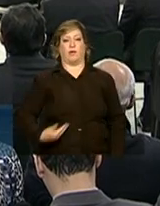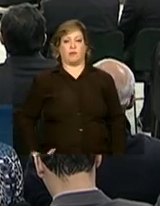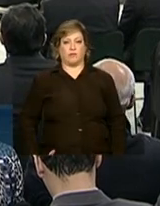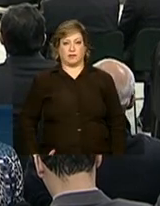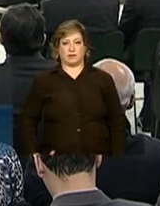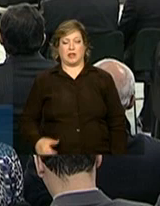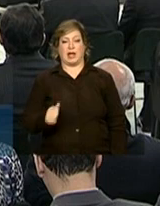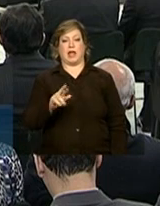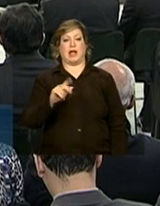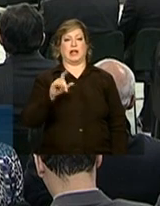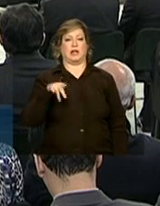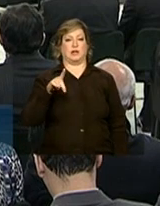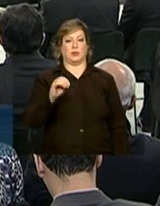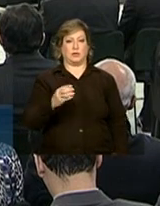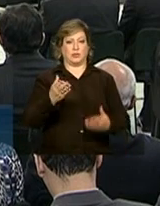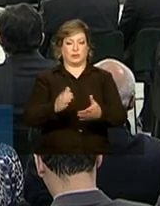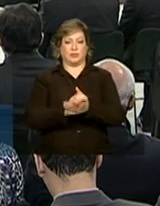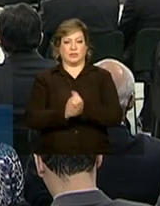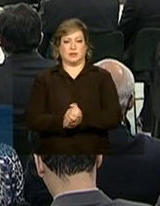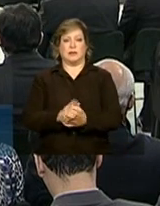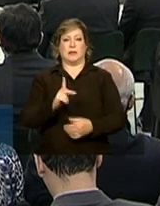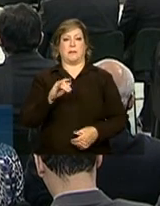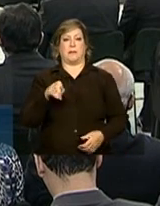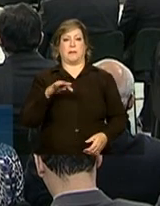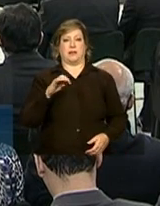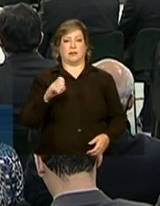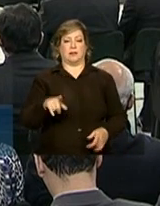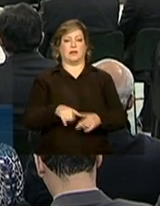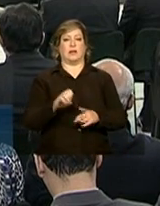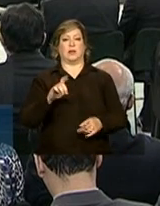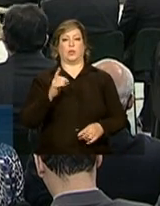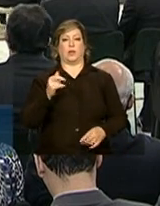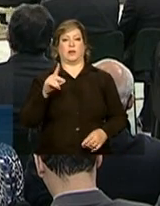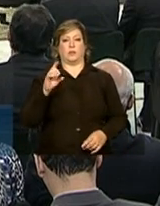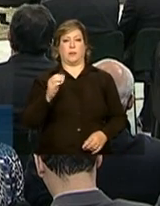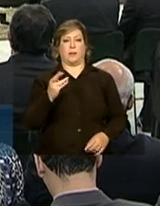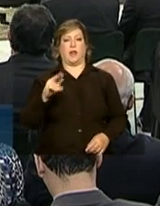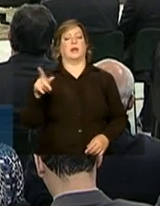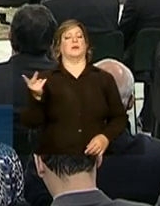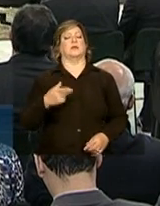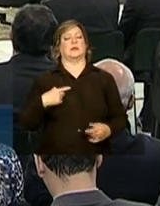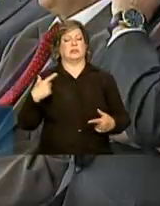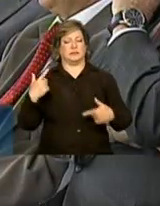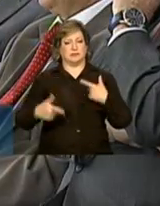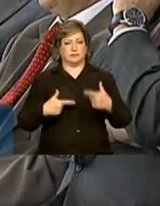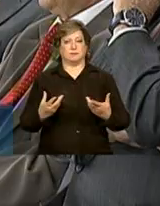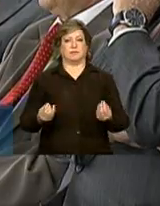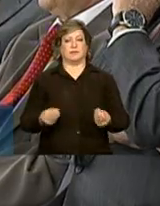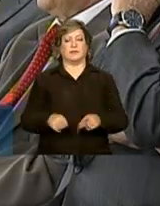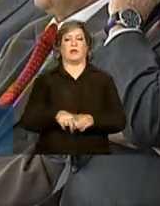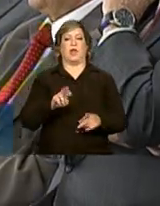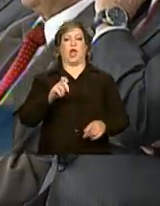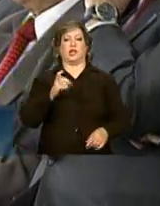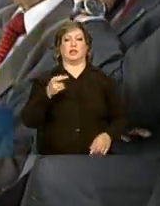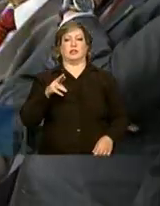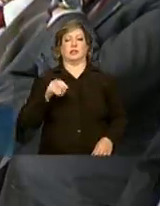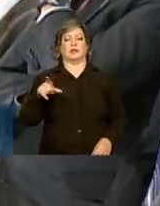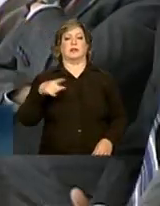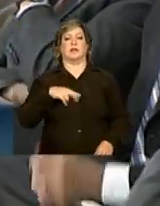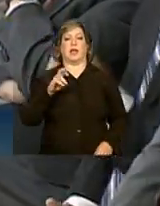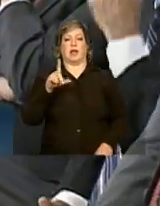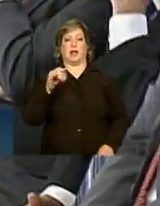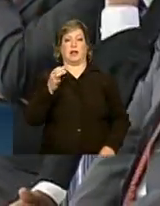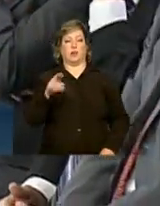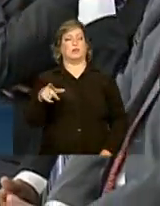Alindo Chinaglia, Pimentel e Eduardo Braga, que foram incansáveis, e também o Rogério Carvalho, relator, que